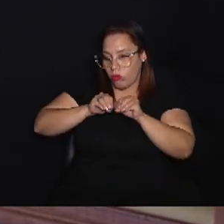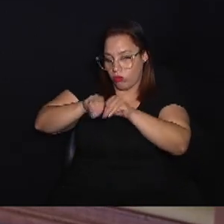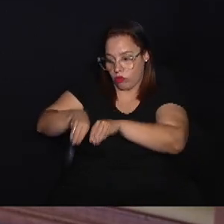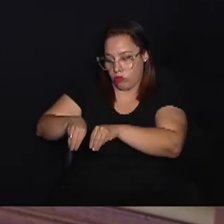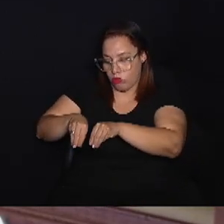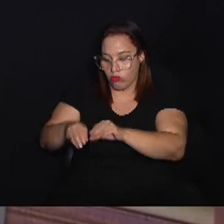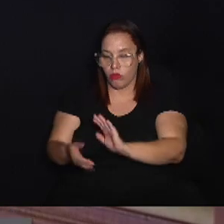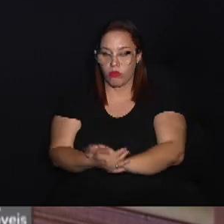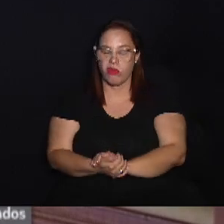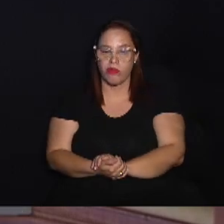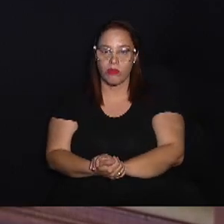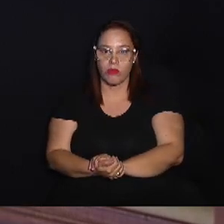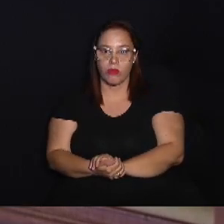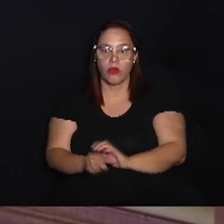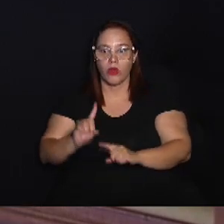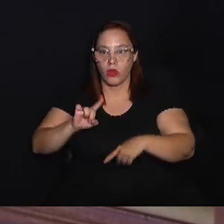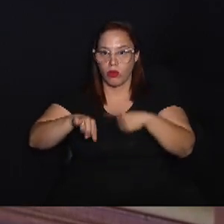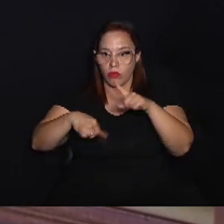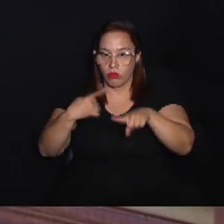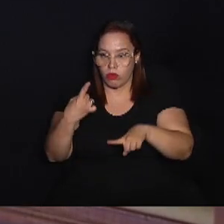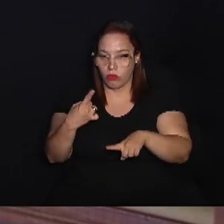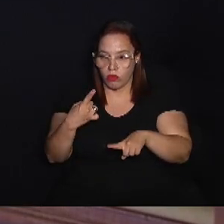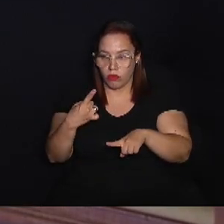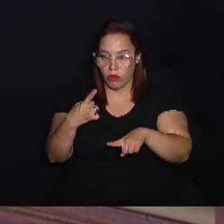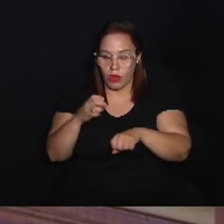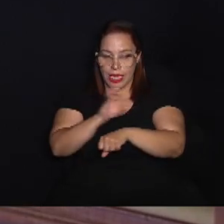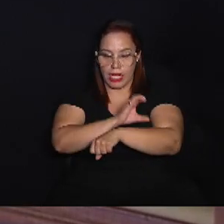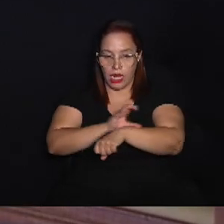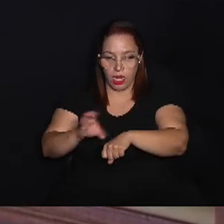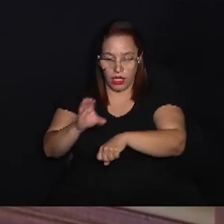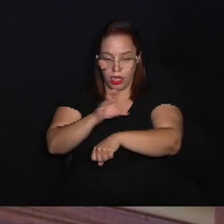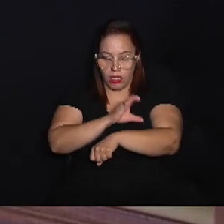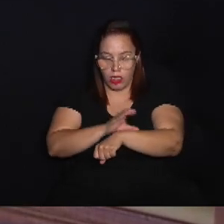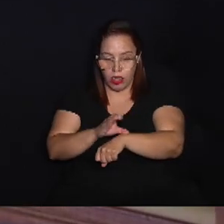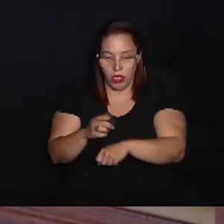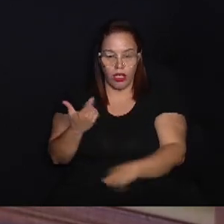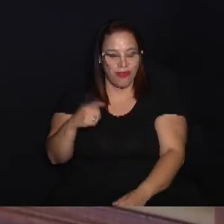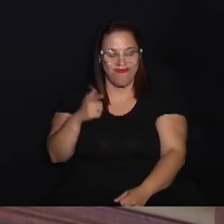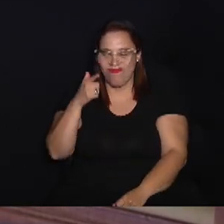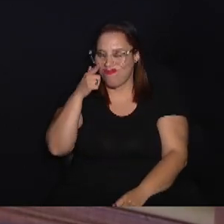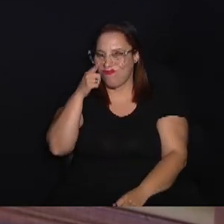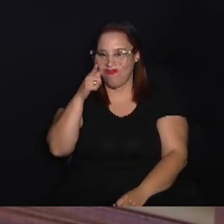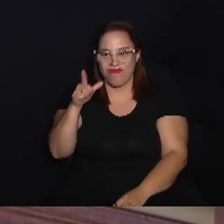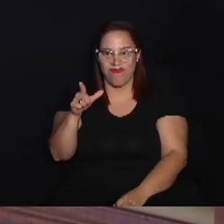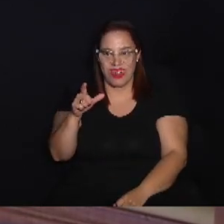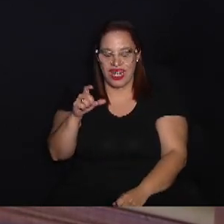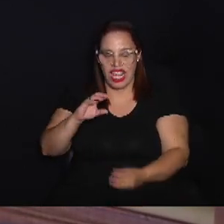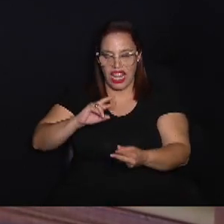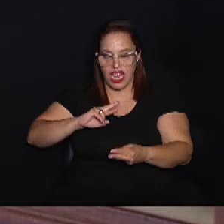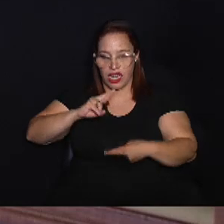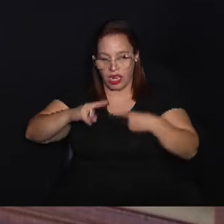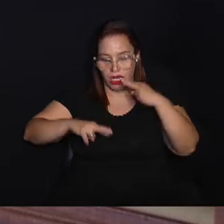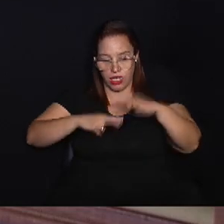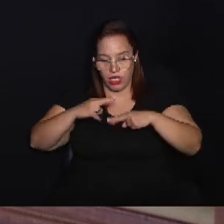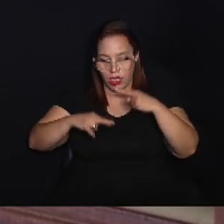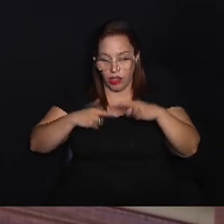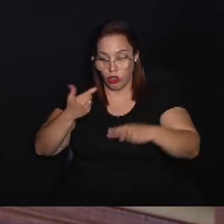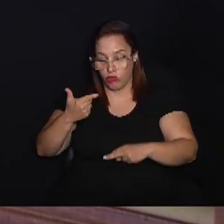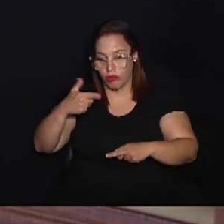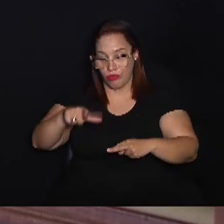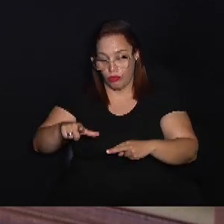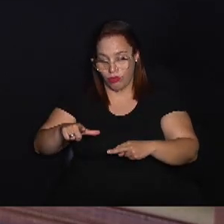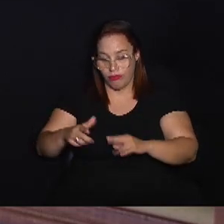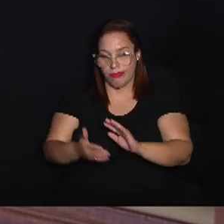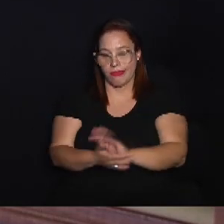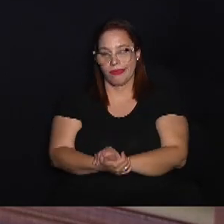compostagem. E aí tem outros, que os cinzas são materiais que a gente não consegue reciclar, reaproveitar, né? No